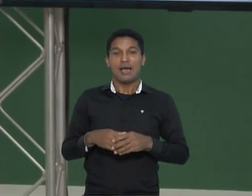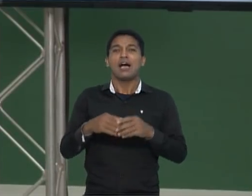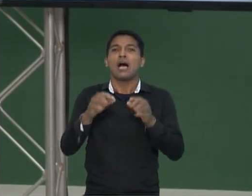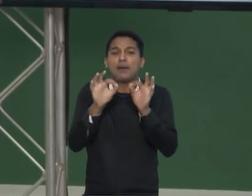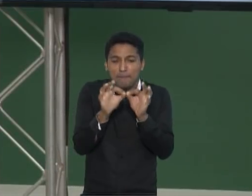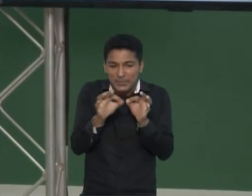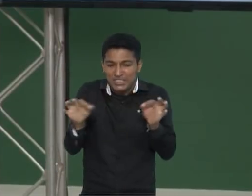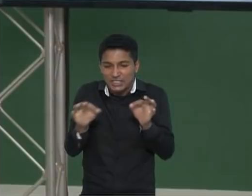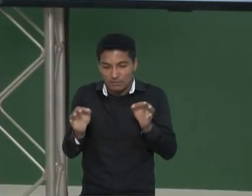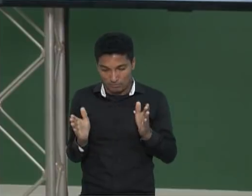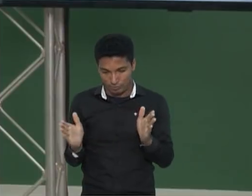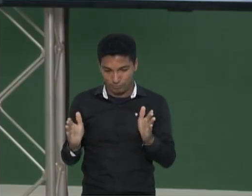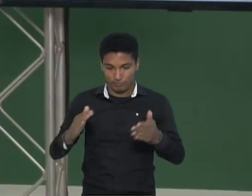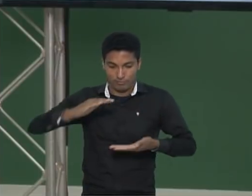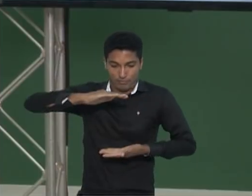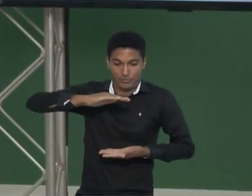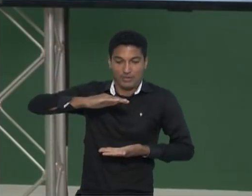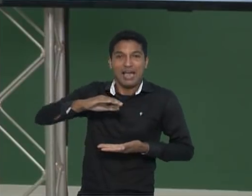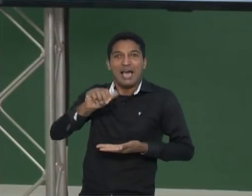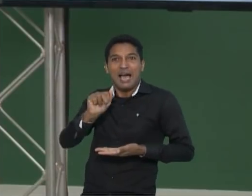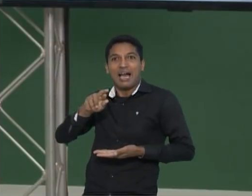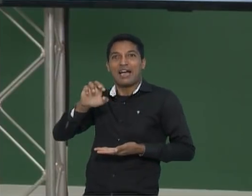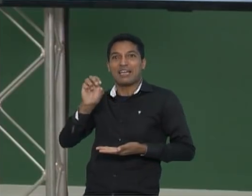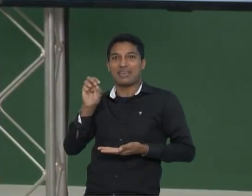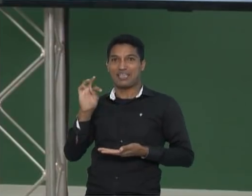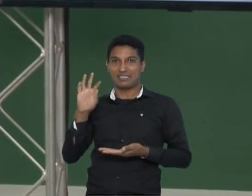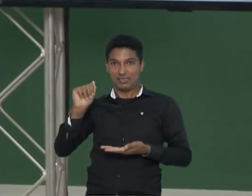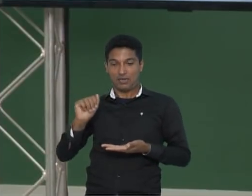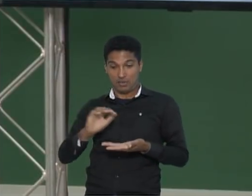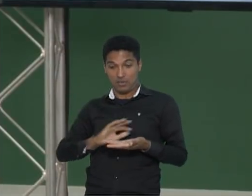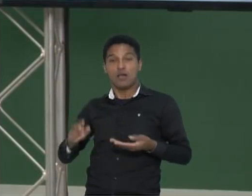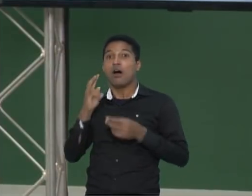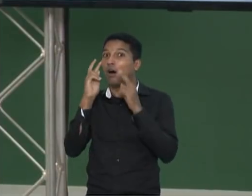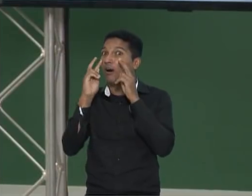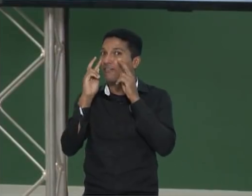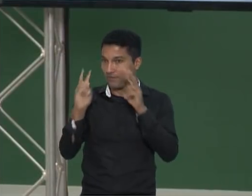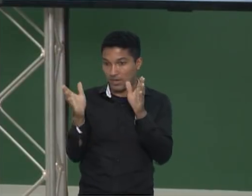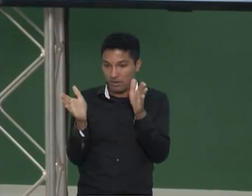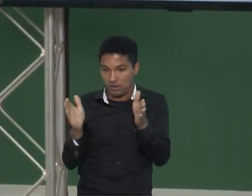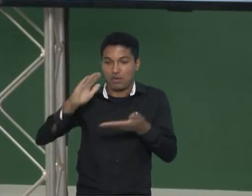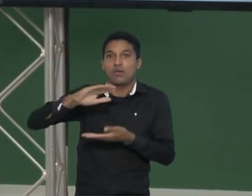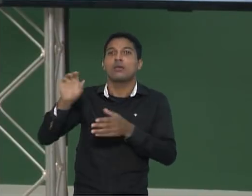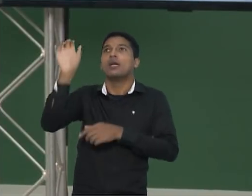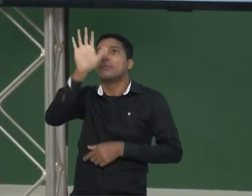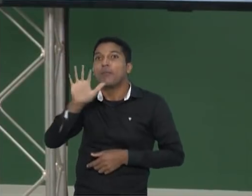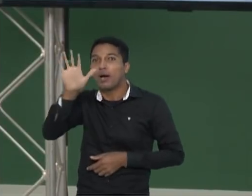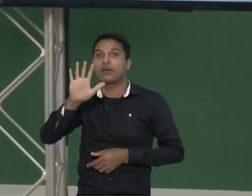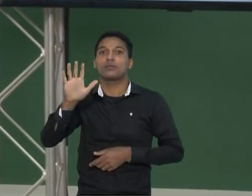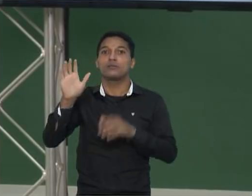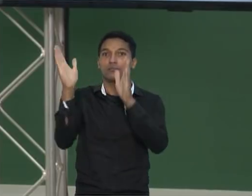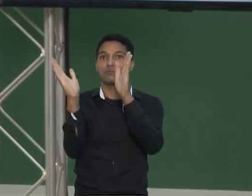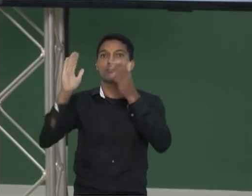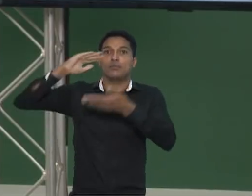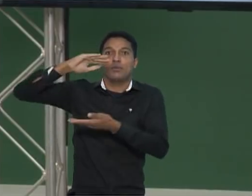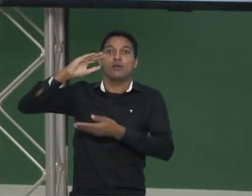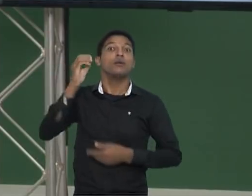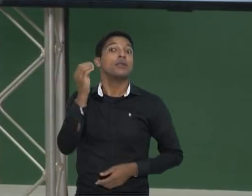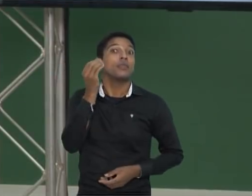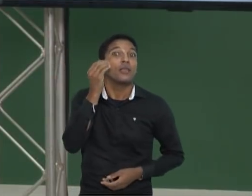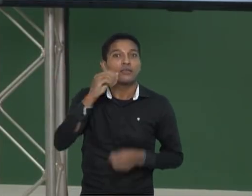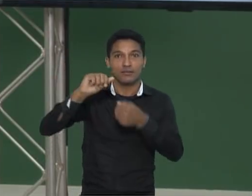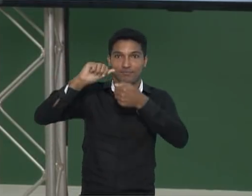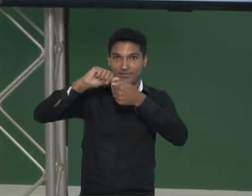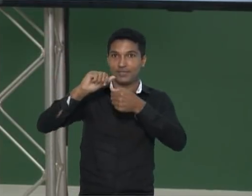ver a figurinha ali, ó, tá bom? Tentem fazer aí, vamos ver se vocês entenderam. Qualquer coisa a gente vai retornar e vai rever e vai